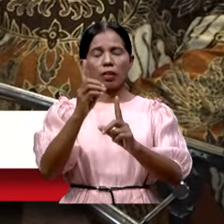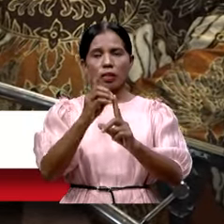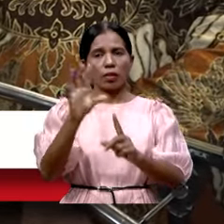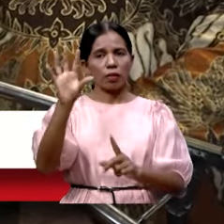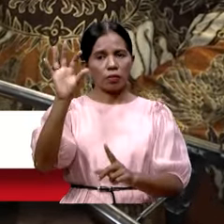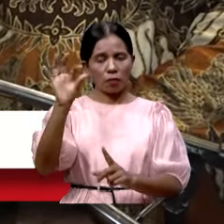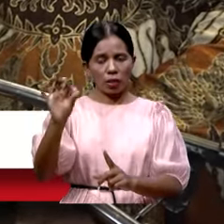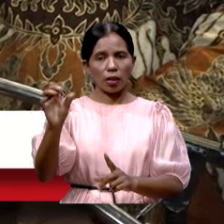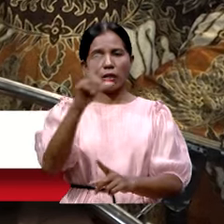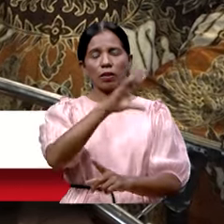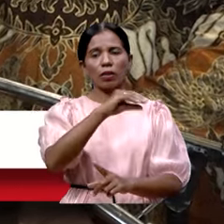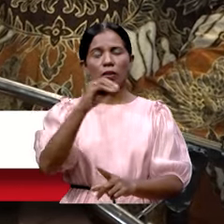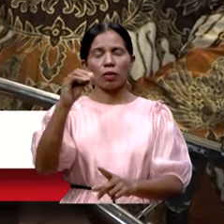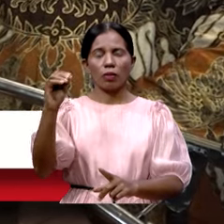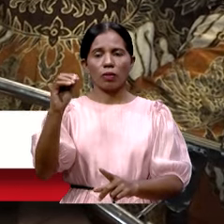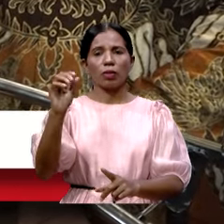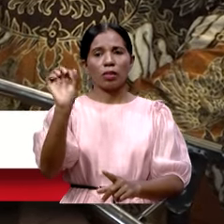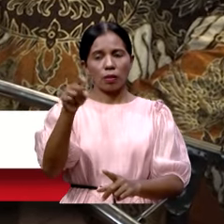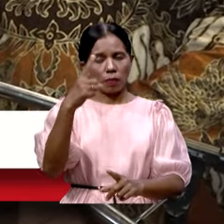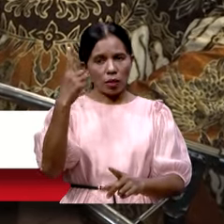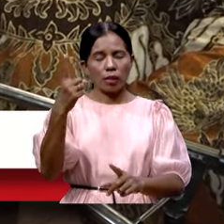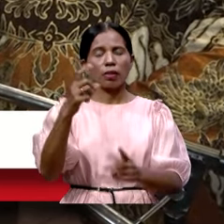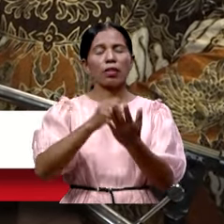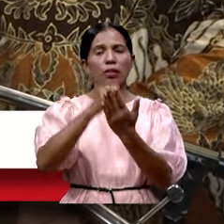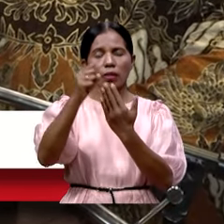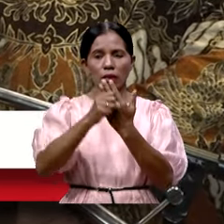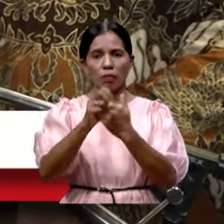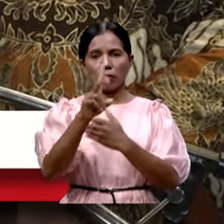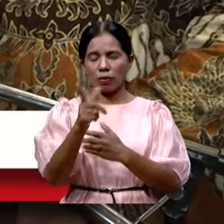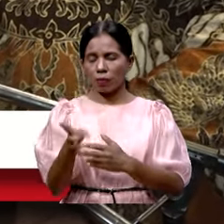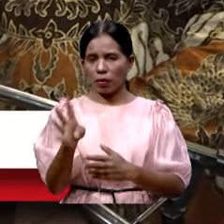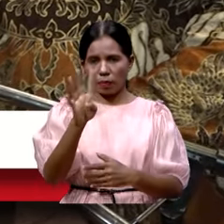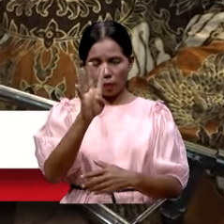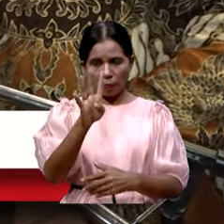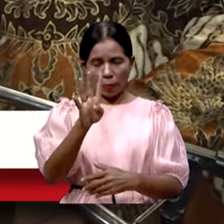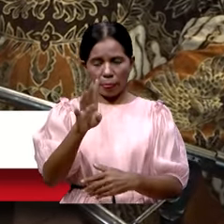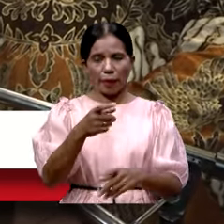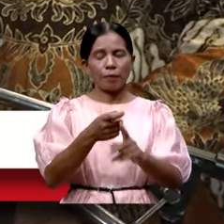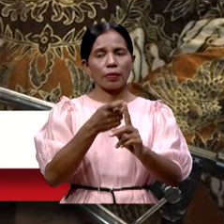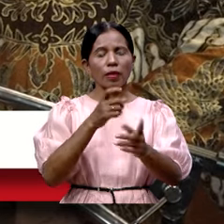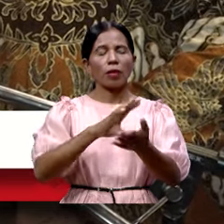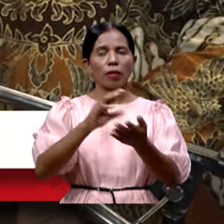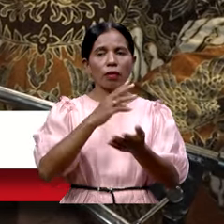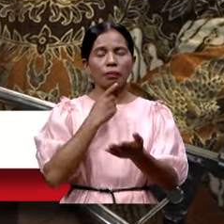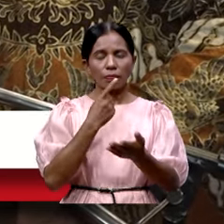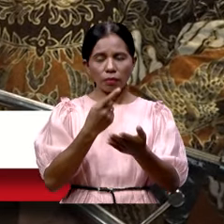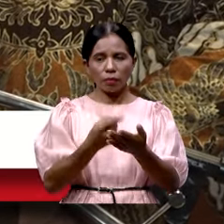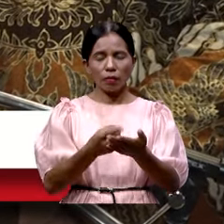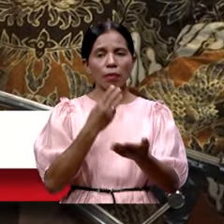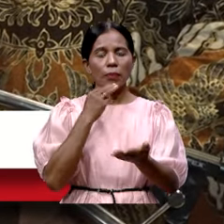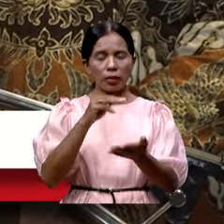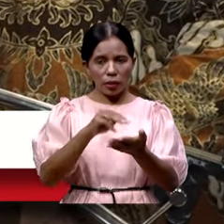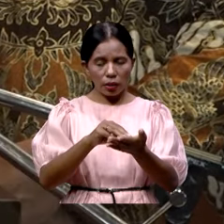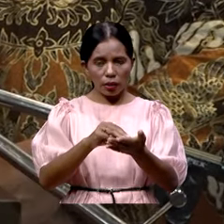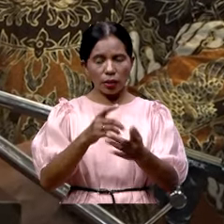de setembro de 2024. E a comunicado e da mostro irmãe, você, sua santidade, sua eminência,